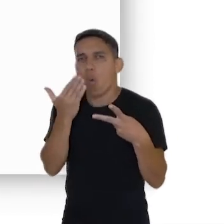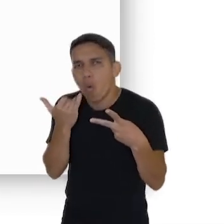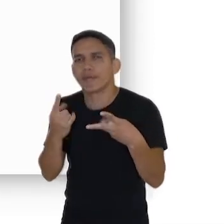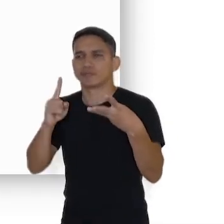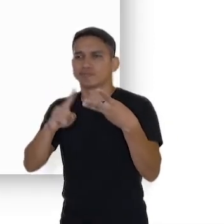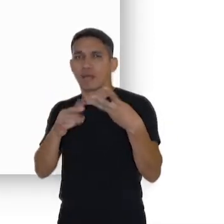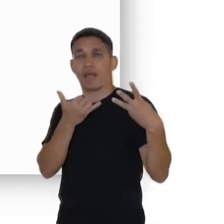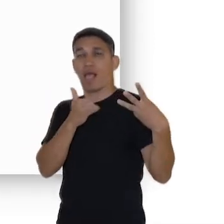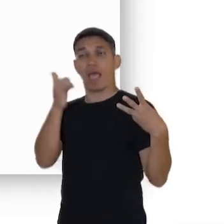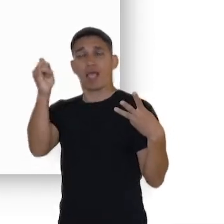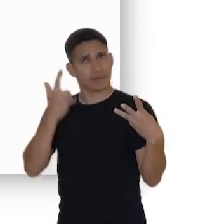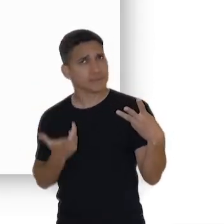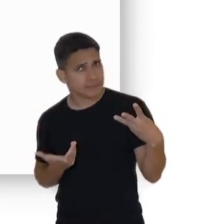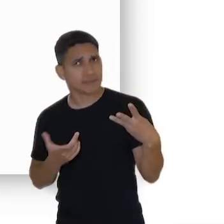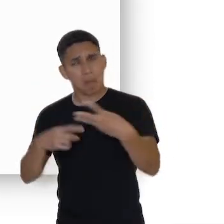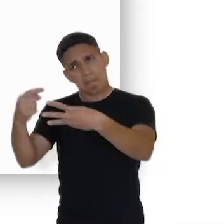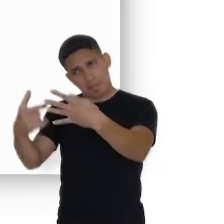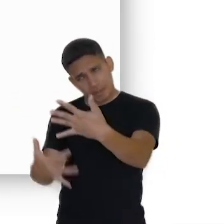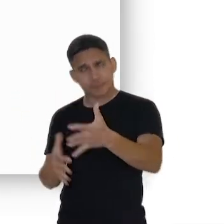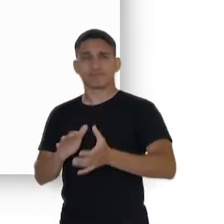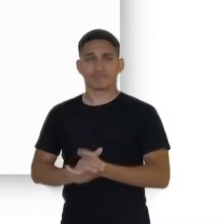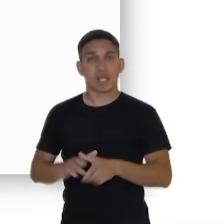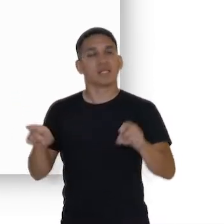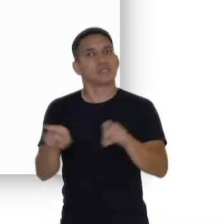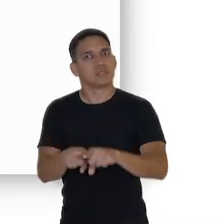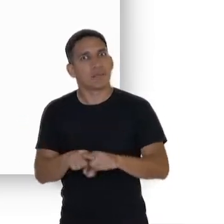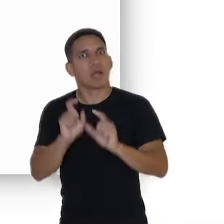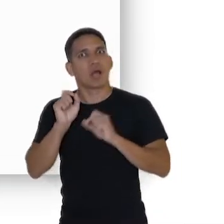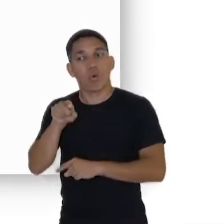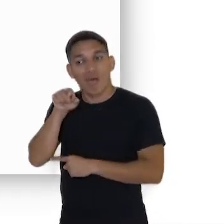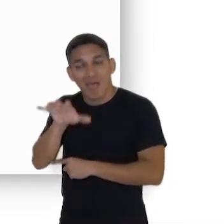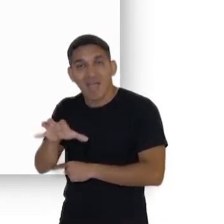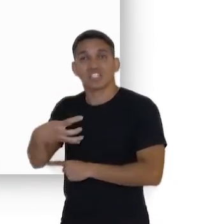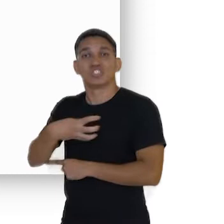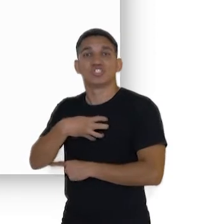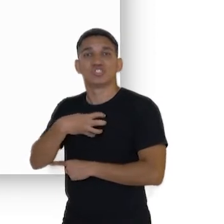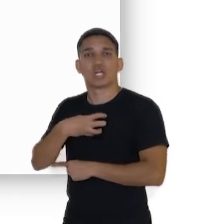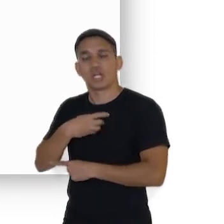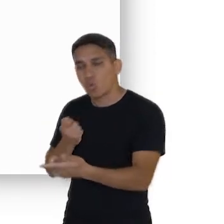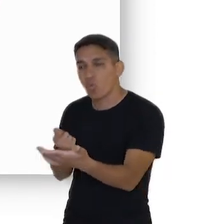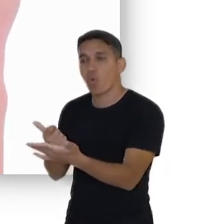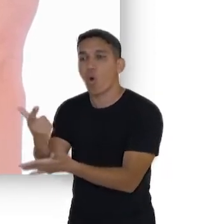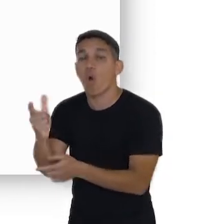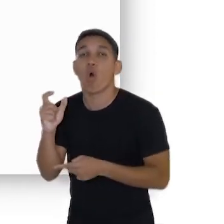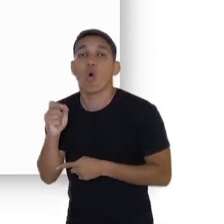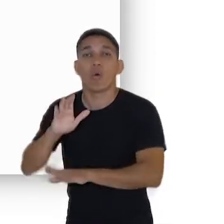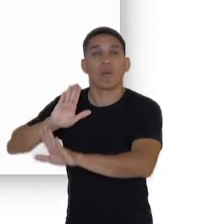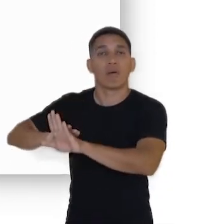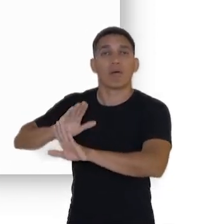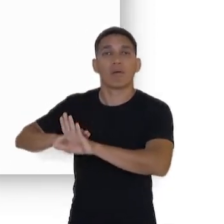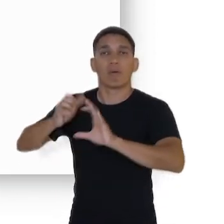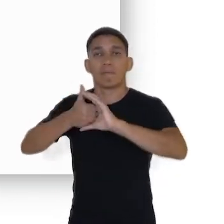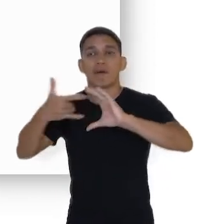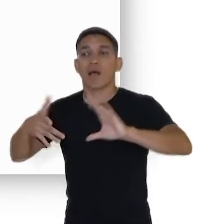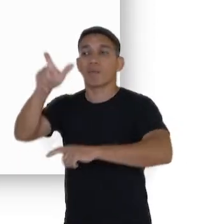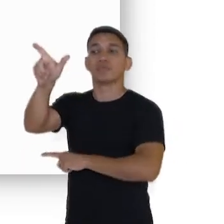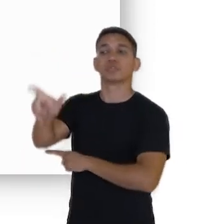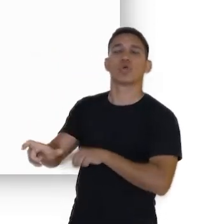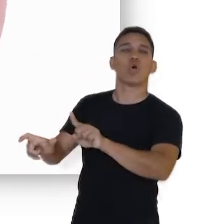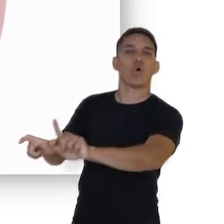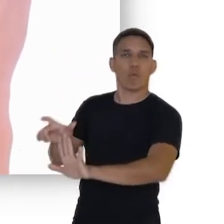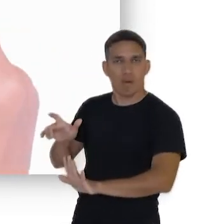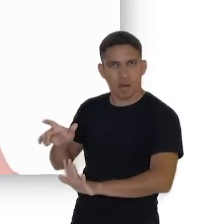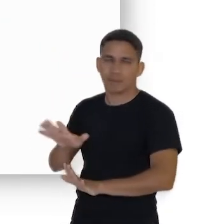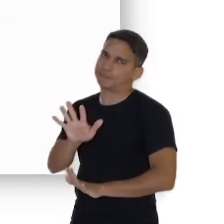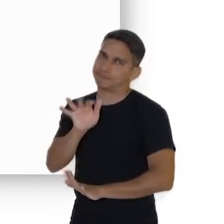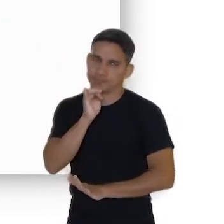comida, energia elétrica. Além disso, é através do ato de consumir que caracterizamos um